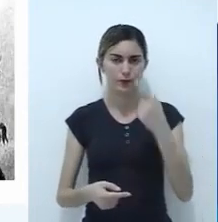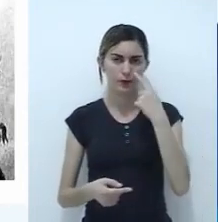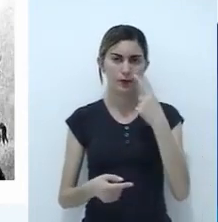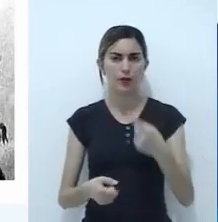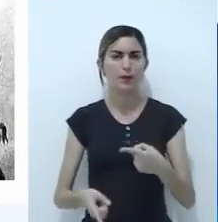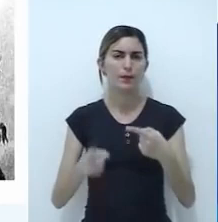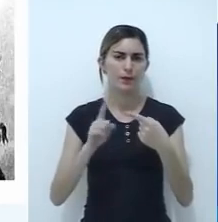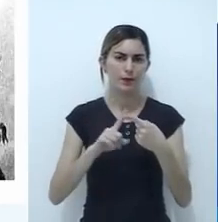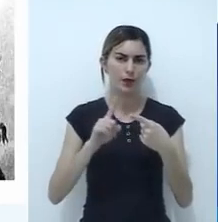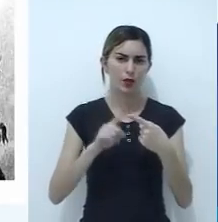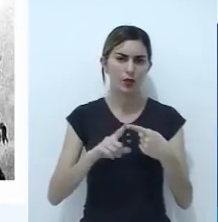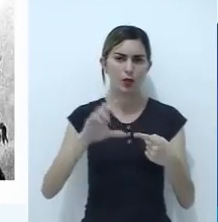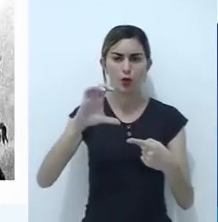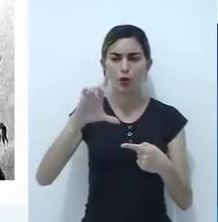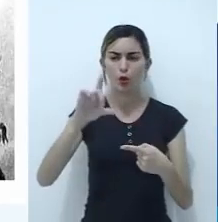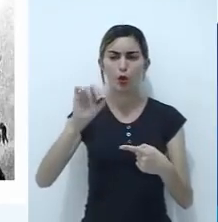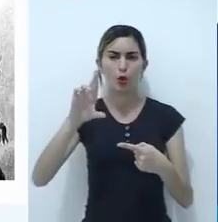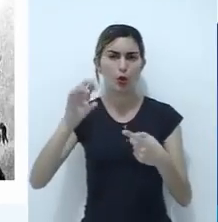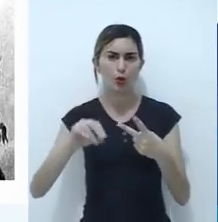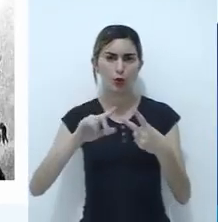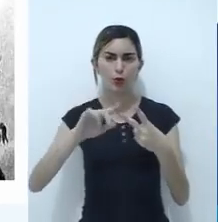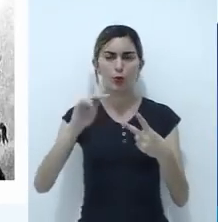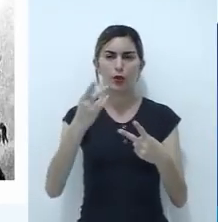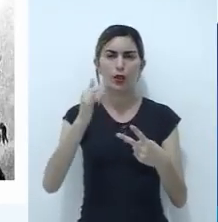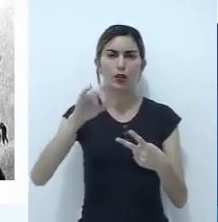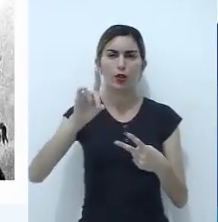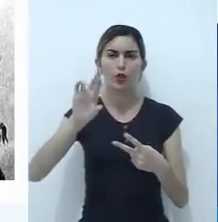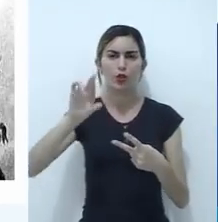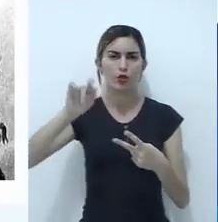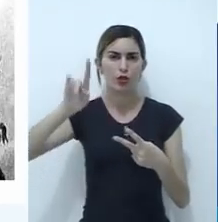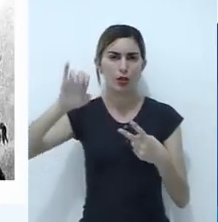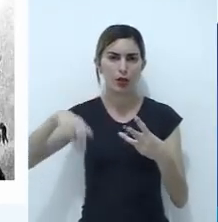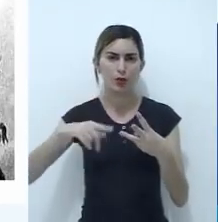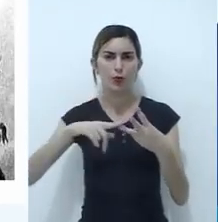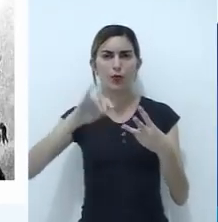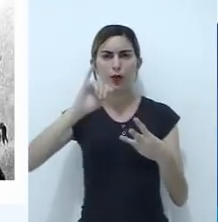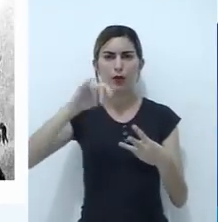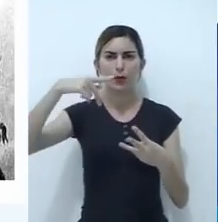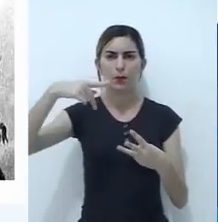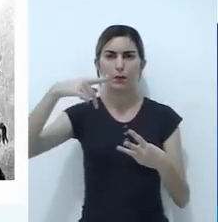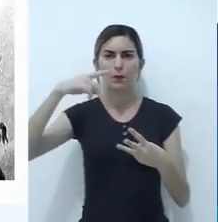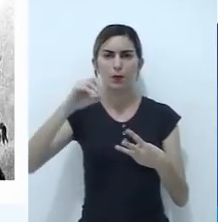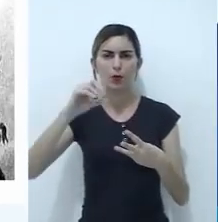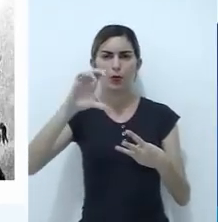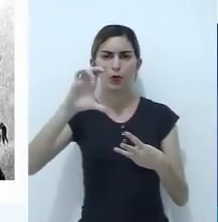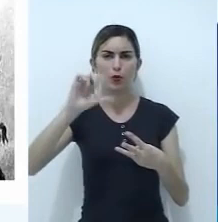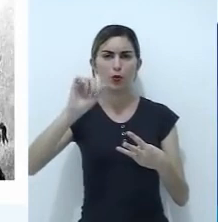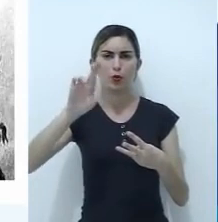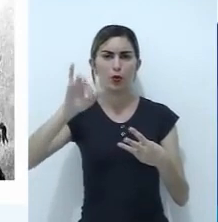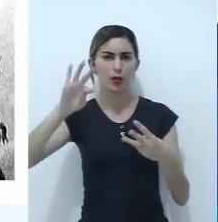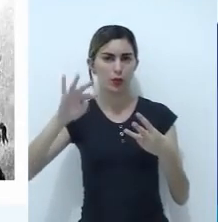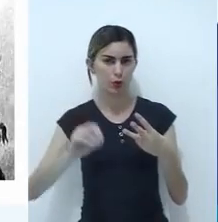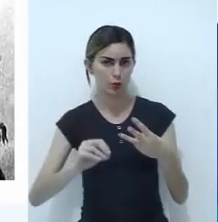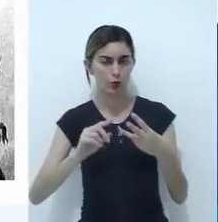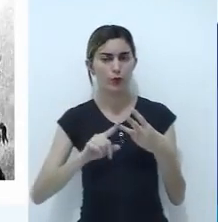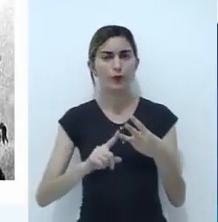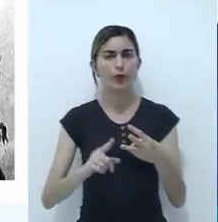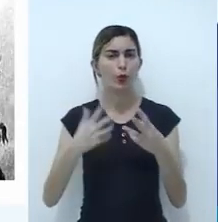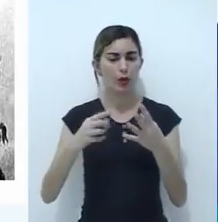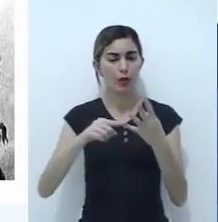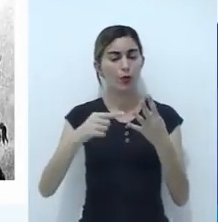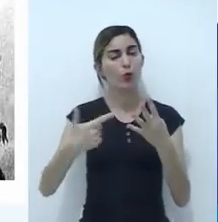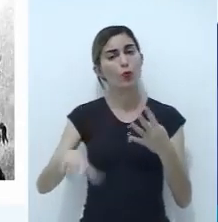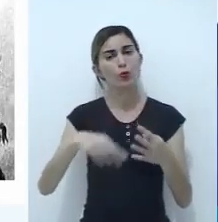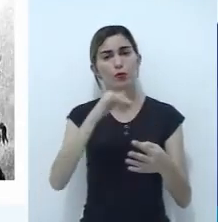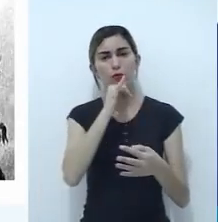número 3, onde eu tenho o cloro, o hidrogênio e o hipocloritro. Mas eu quero dar para